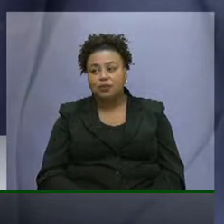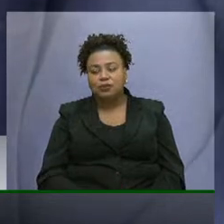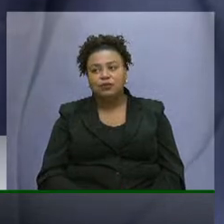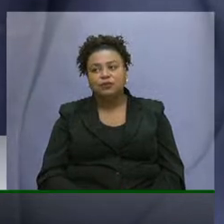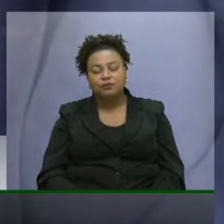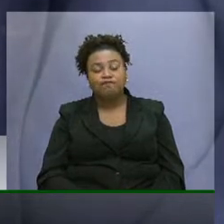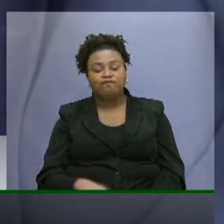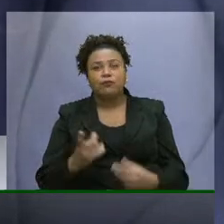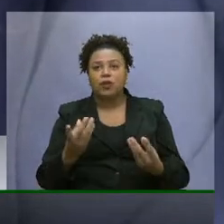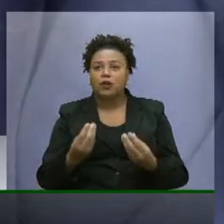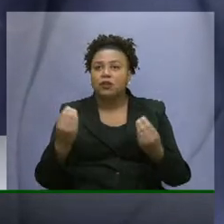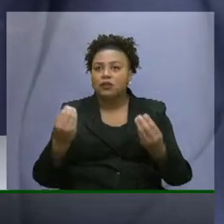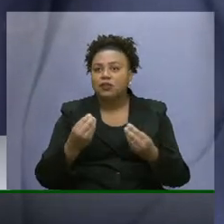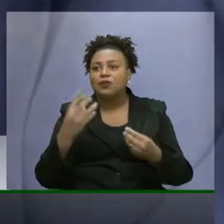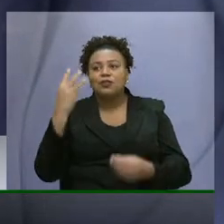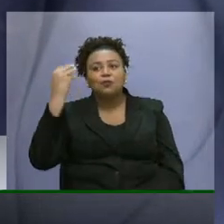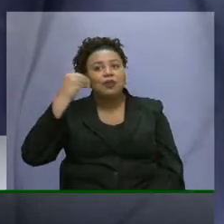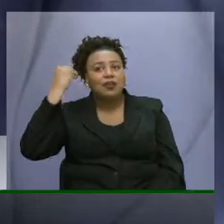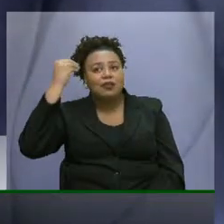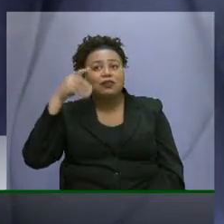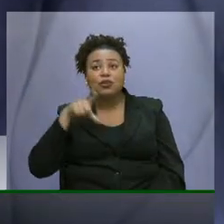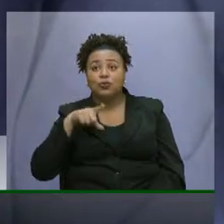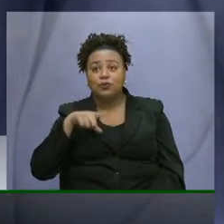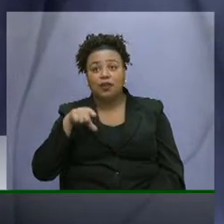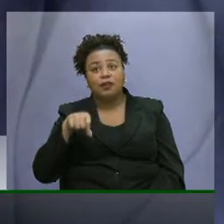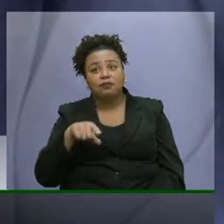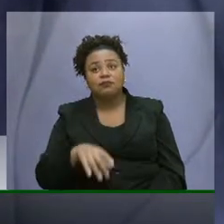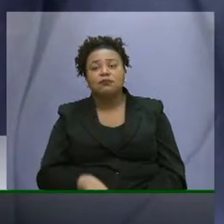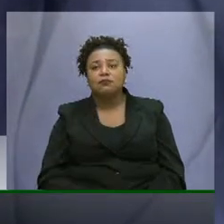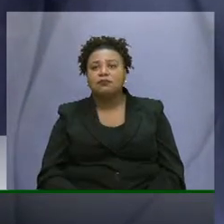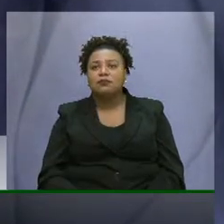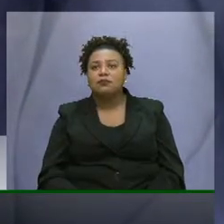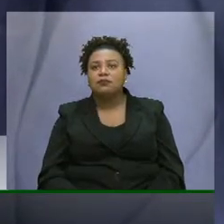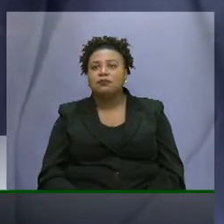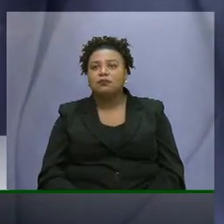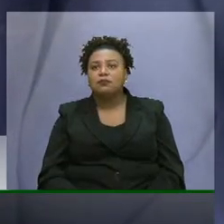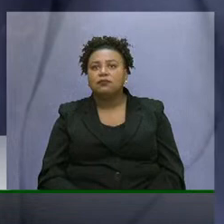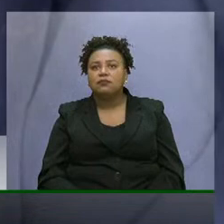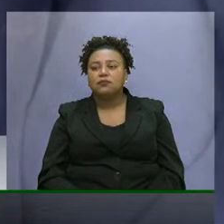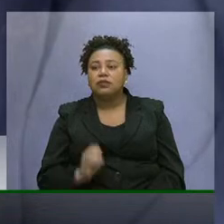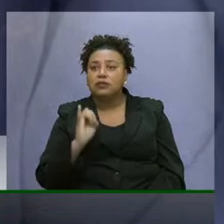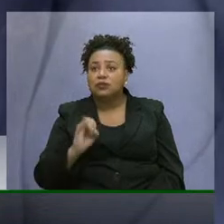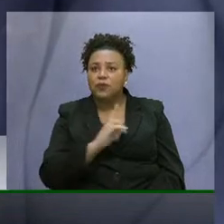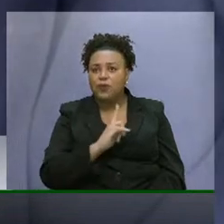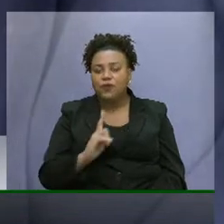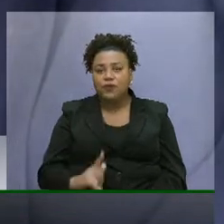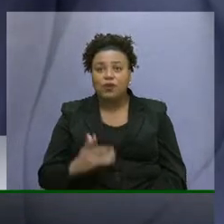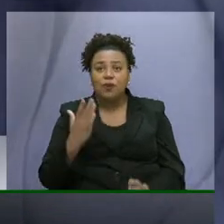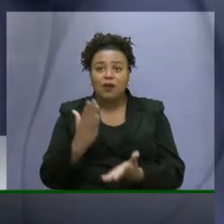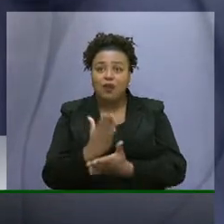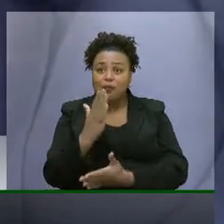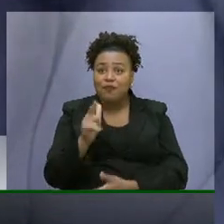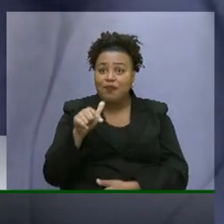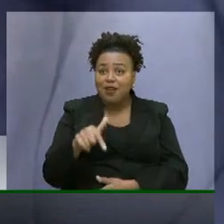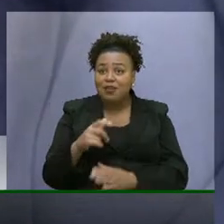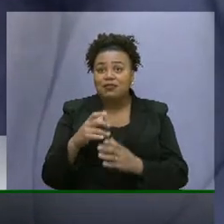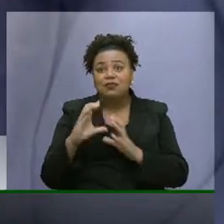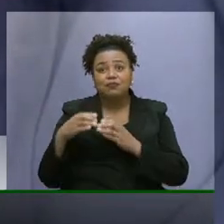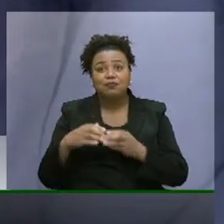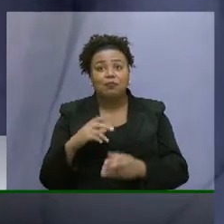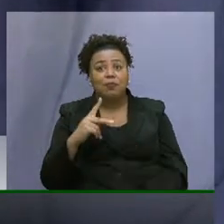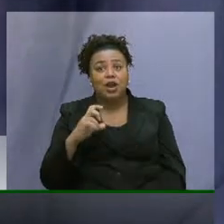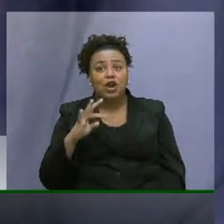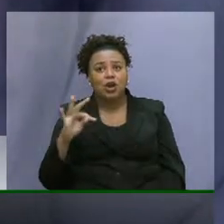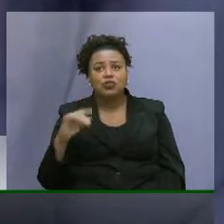com a sensibilidade que tu tem, com a experiência que tu tem, que se o governo aprovasse esse projeto, seria